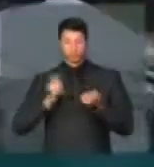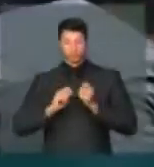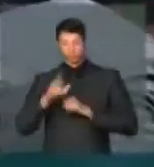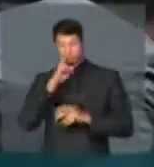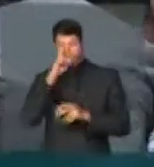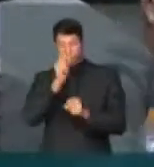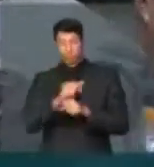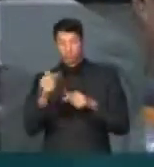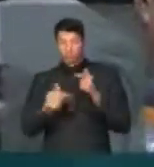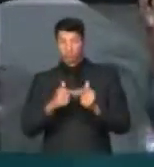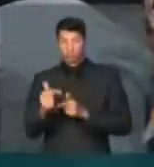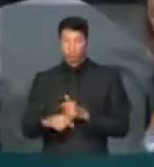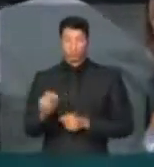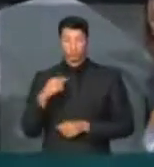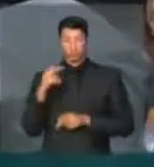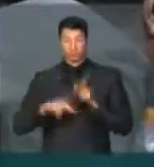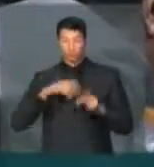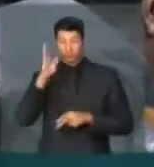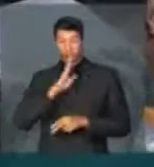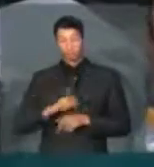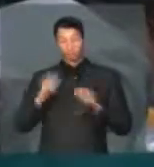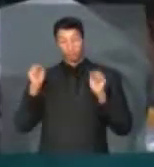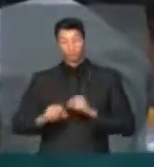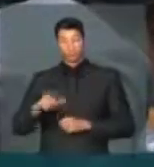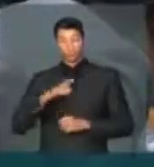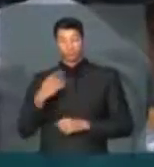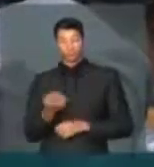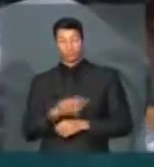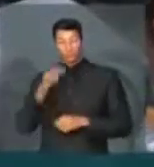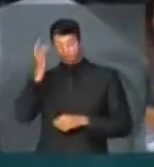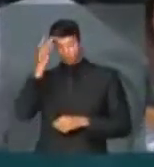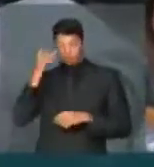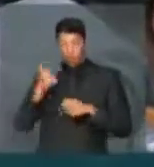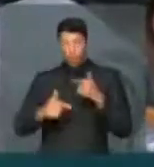forte e pelos empregos e para que o povo brasileiro possa ver que nós estamos a favor do trabalhador. Como